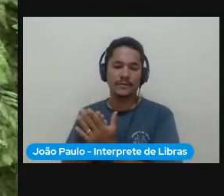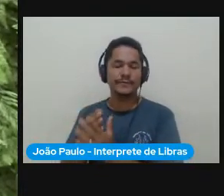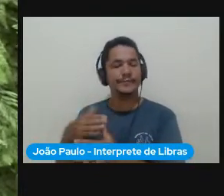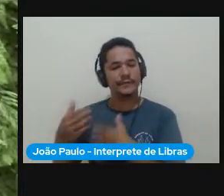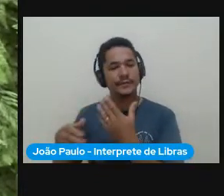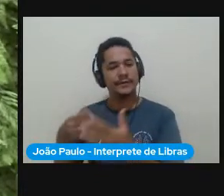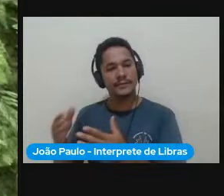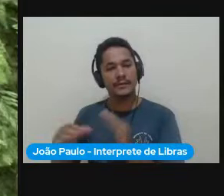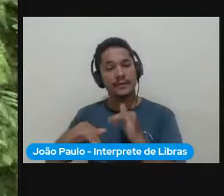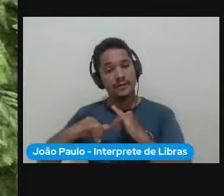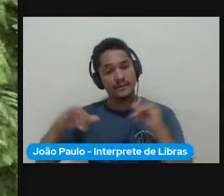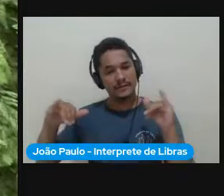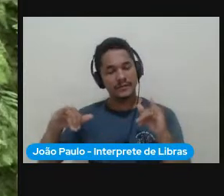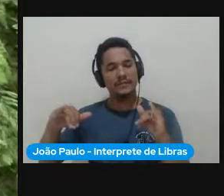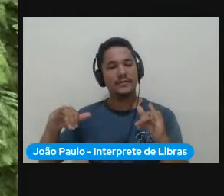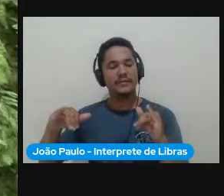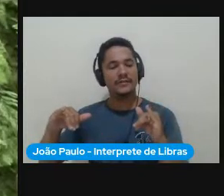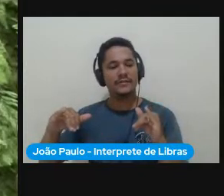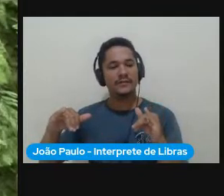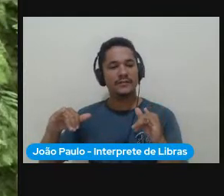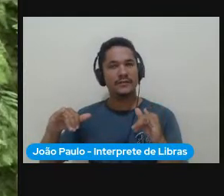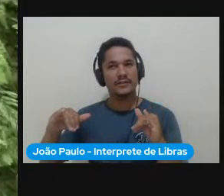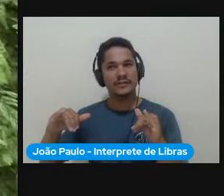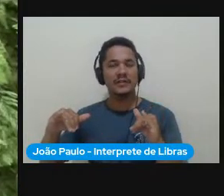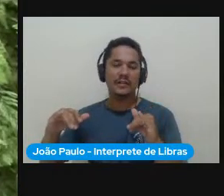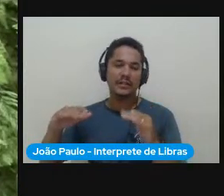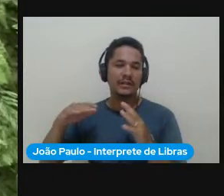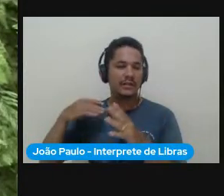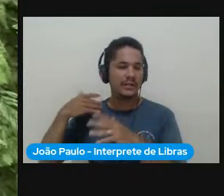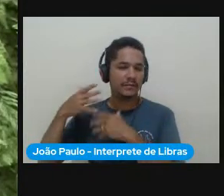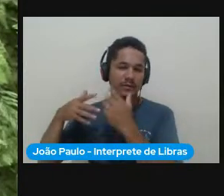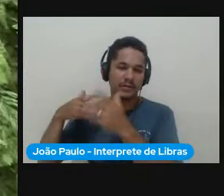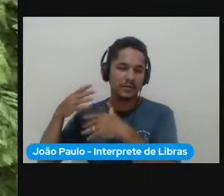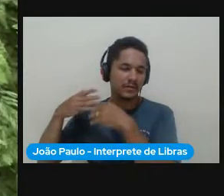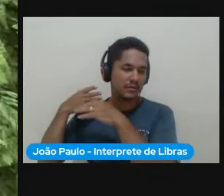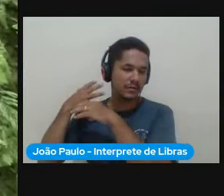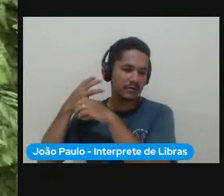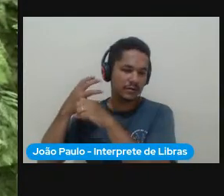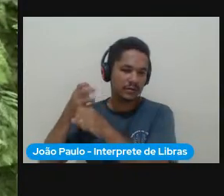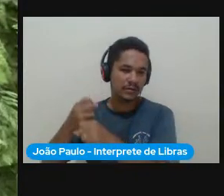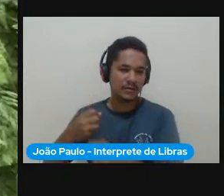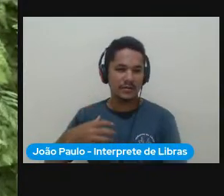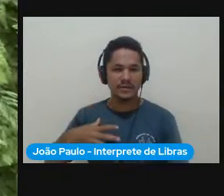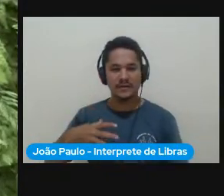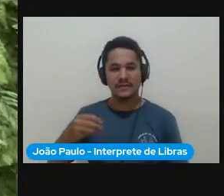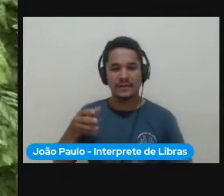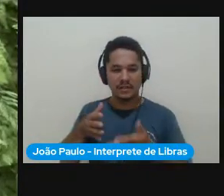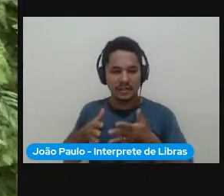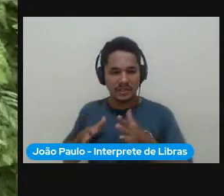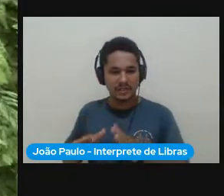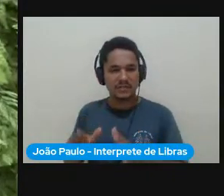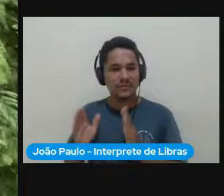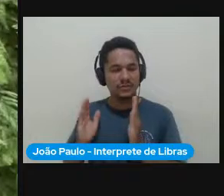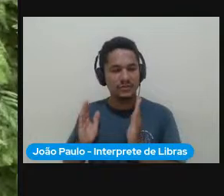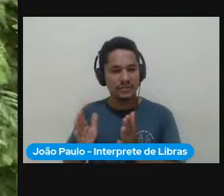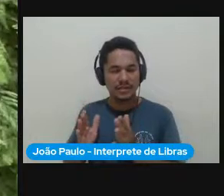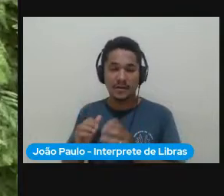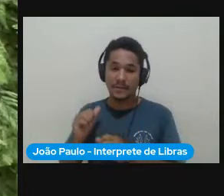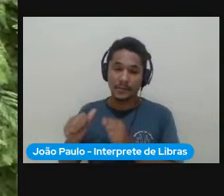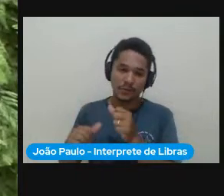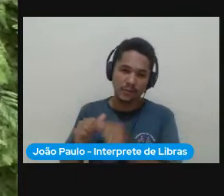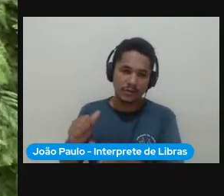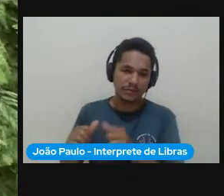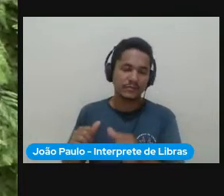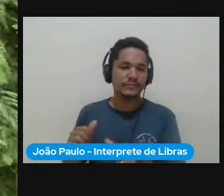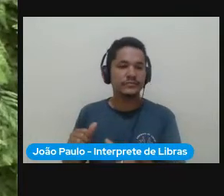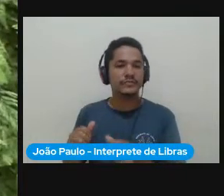recado que eu quero deixar para vocês, depois de toda uma jornada, já com a minha filha nascida, já estava numa outra fase, já tinha